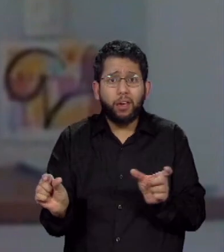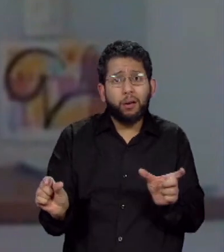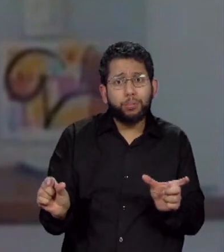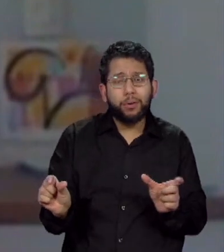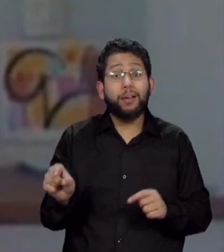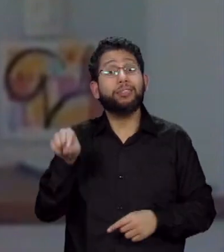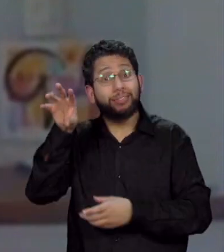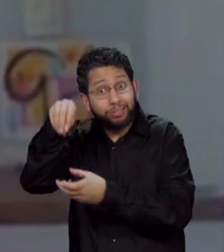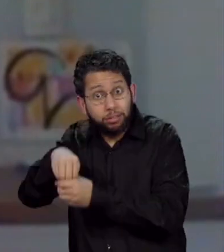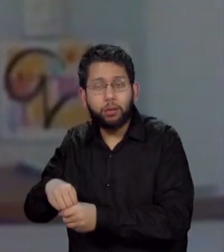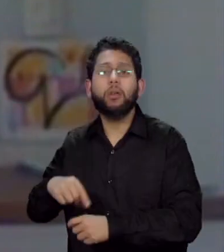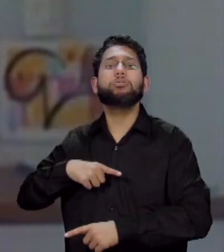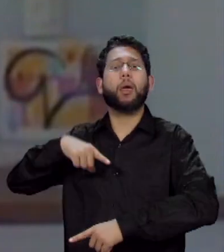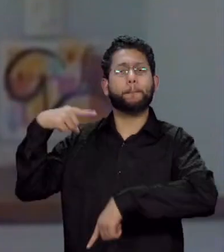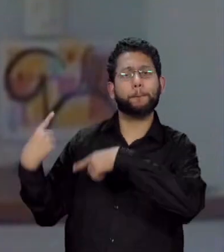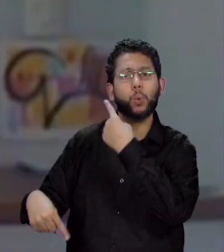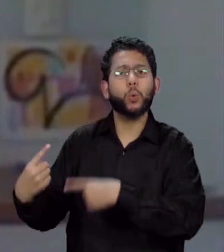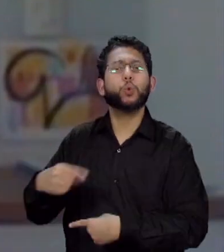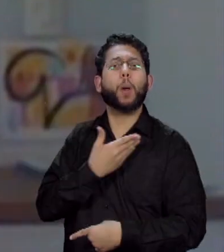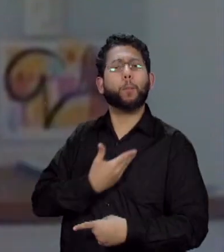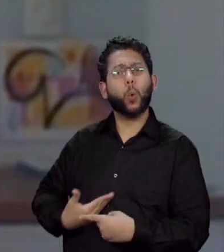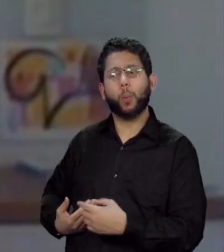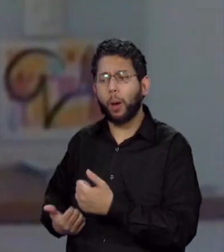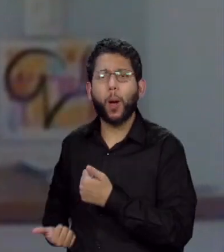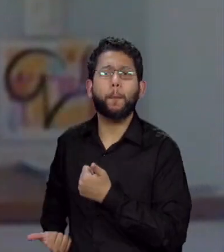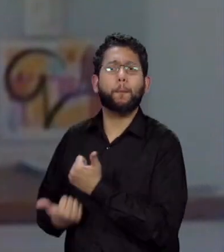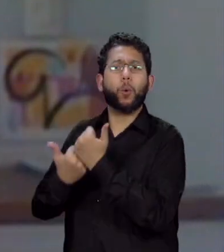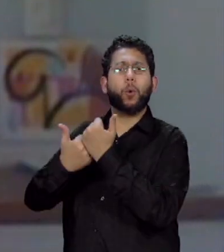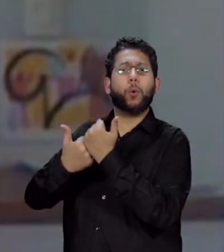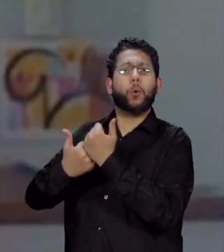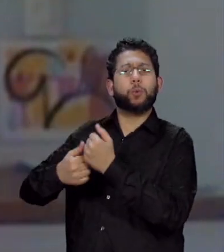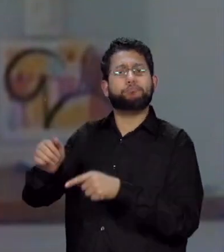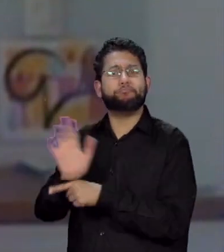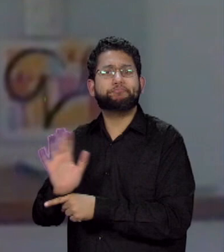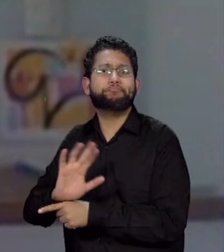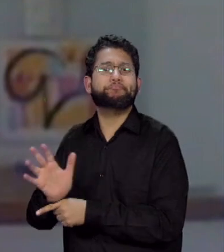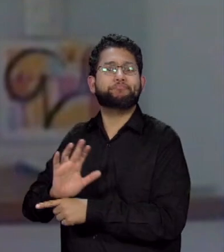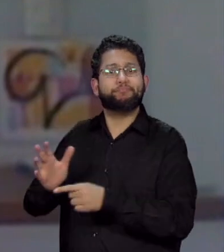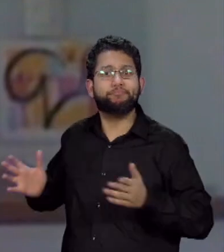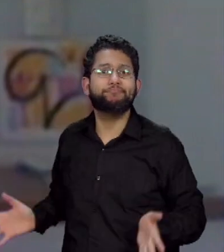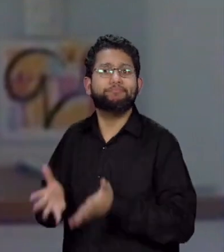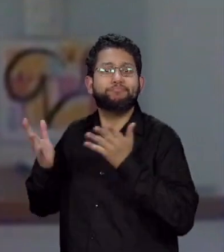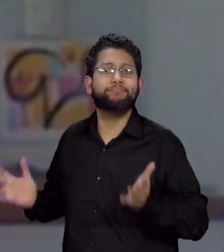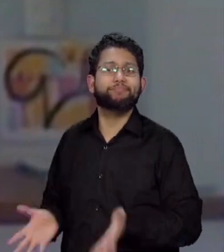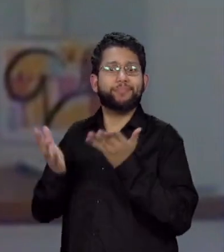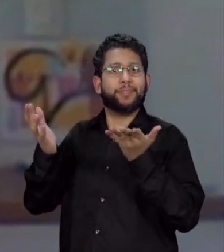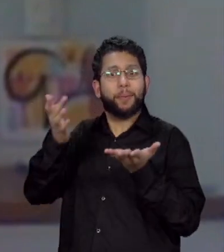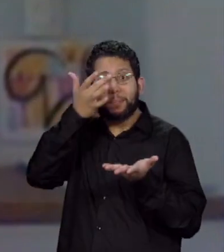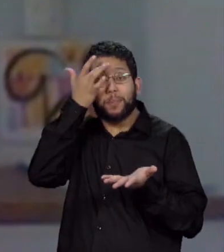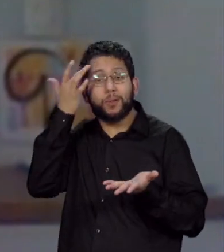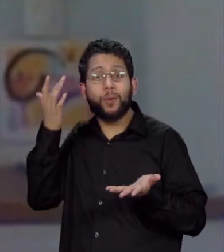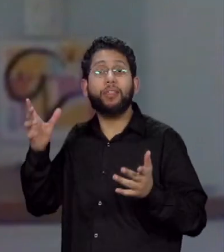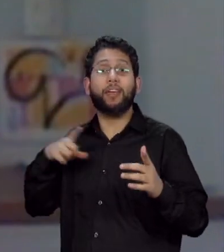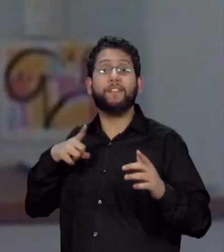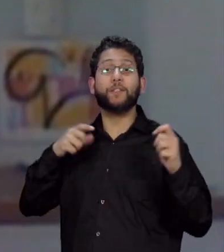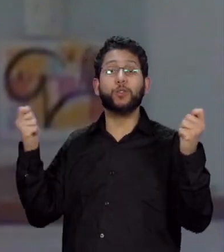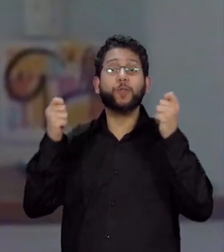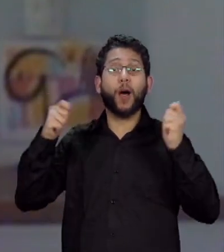uma política pública de apoio à produção interna que faz com que os filmes circulem nos grandes